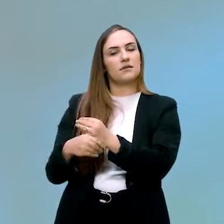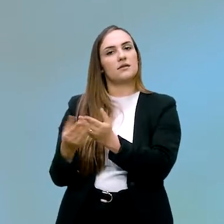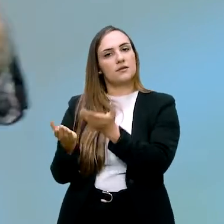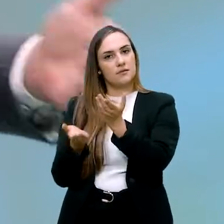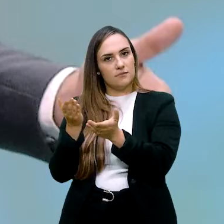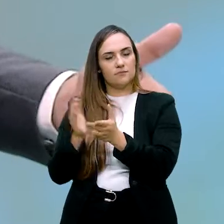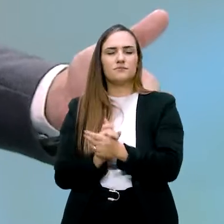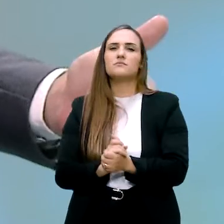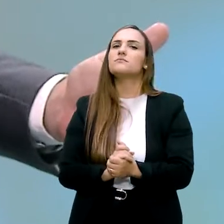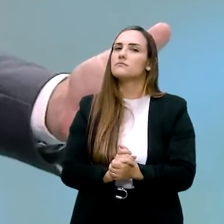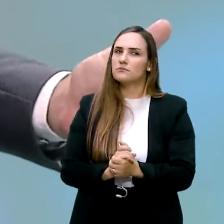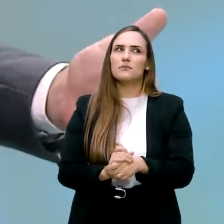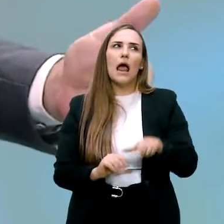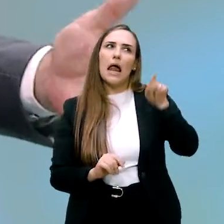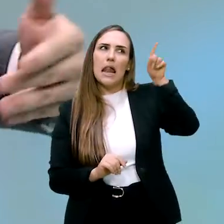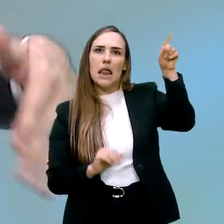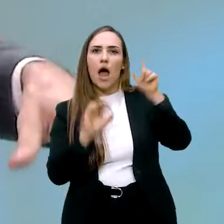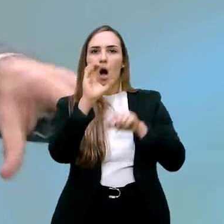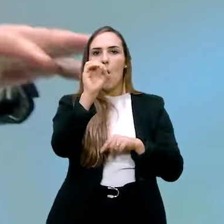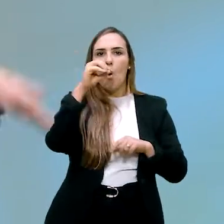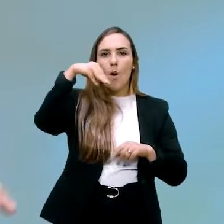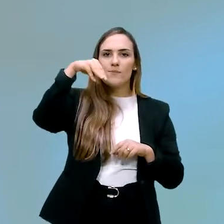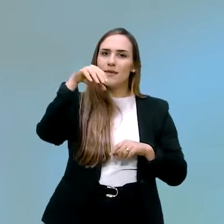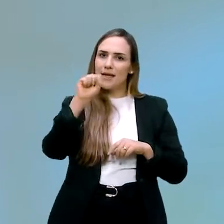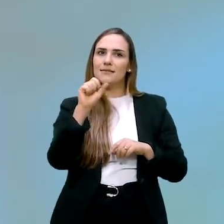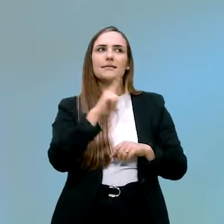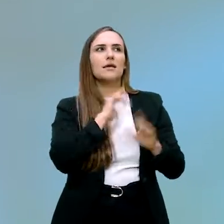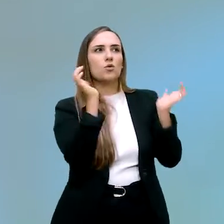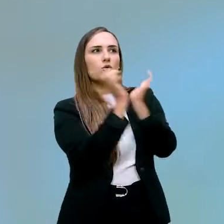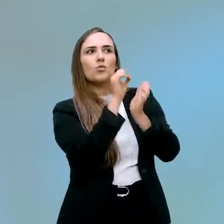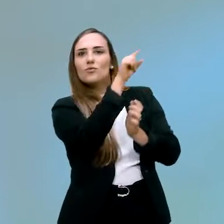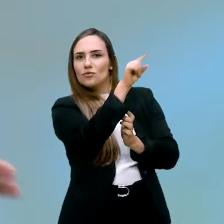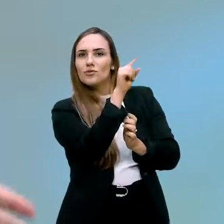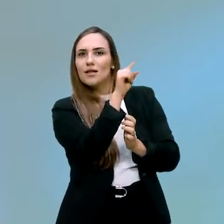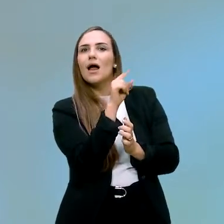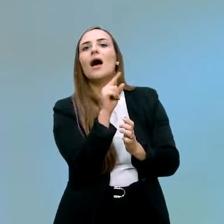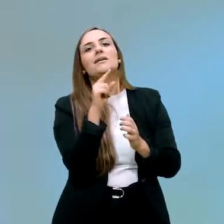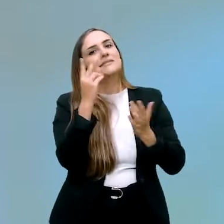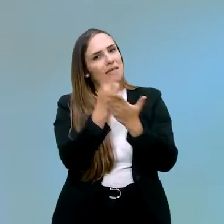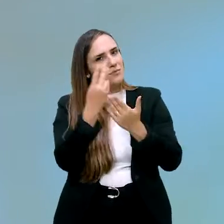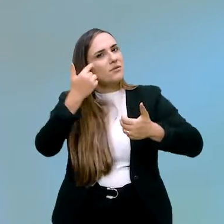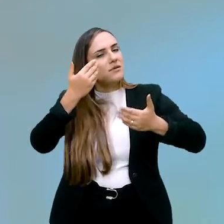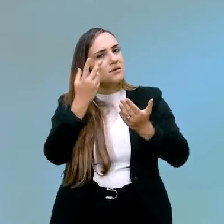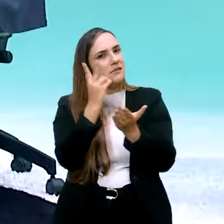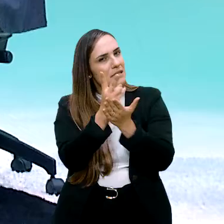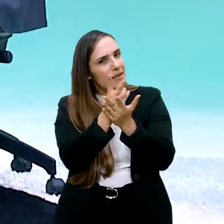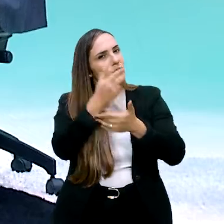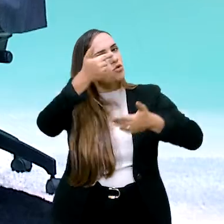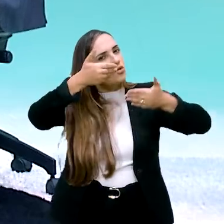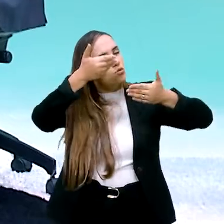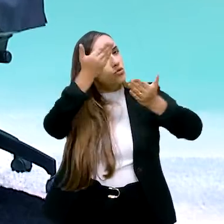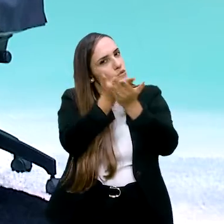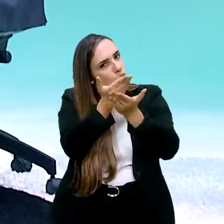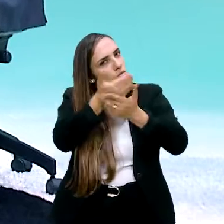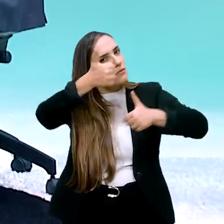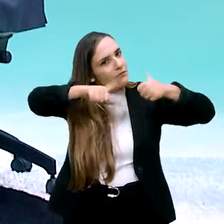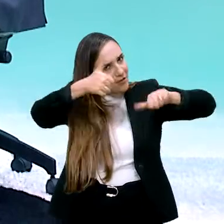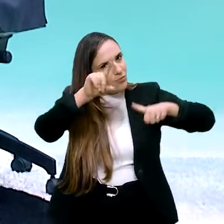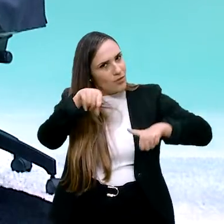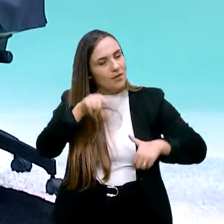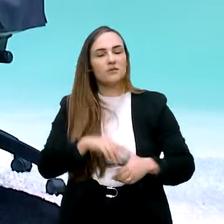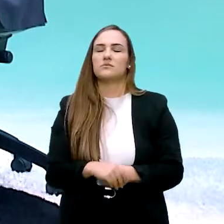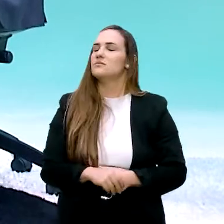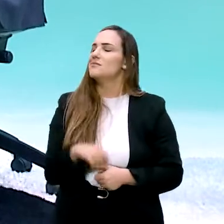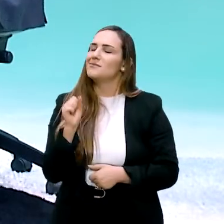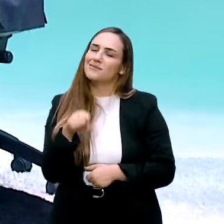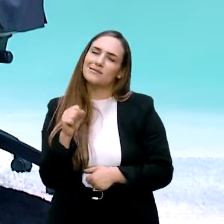ANS também tem uma comissão permanente de revisão, né? Então, exatamente, nada é tão sólido assim. Sim, nada é tão definitivo assim. A saúde,